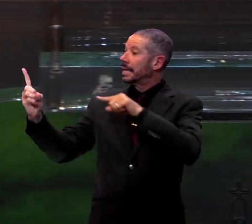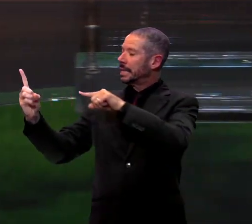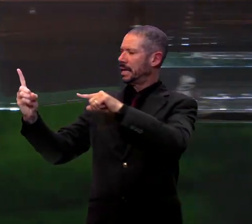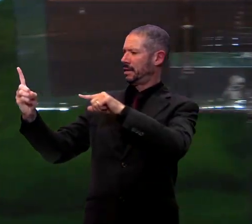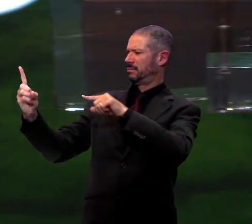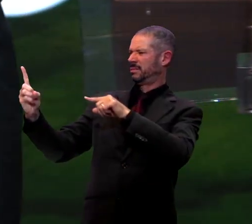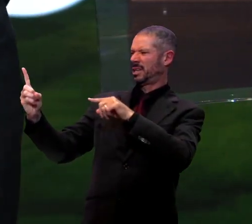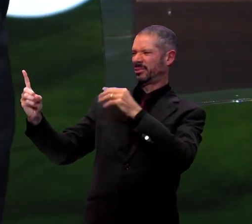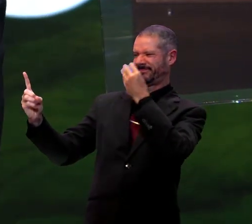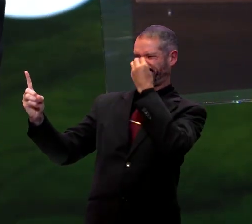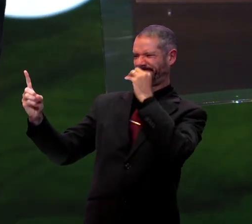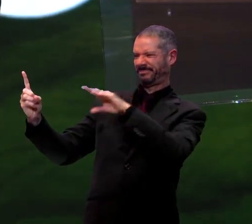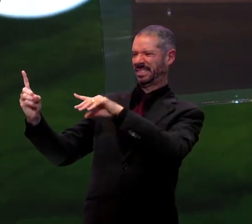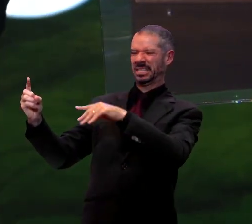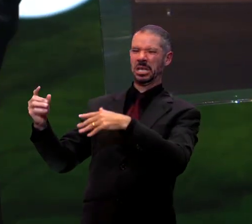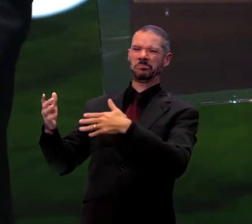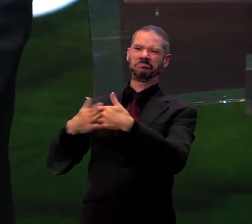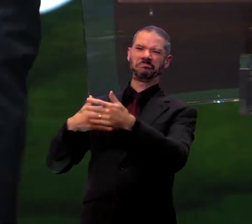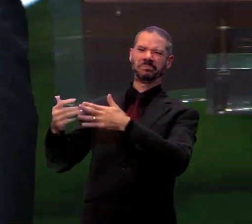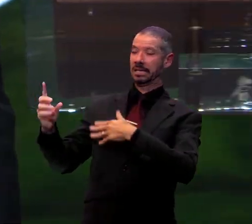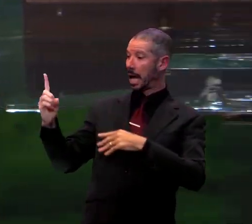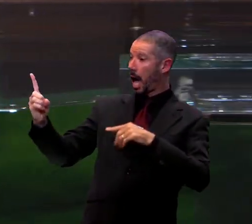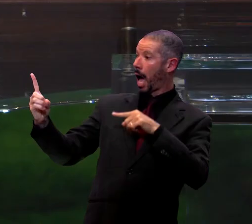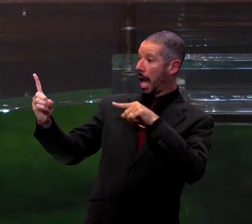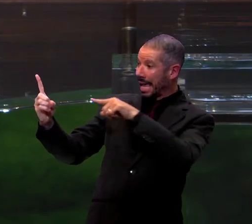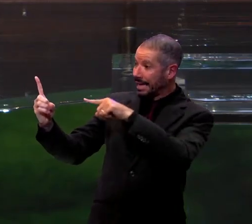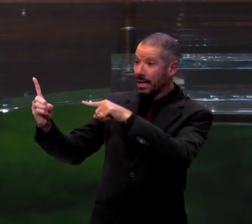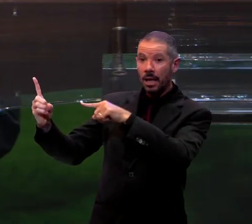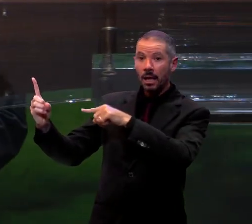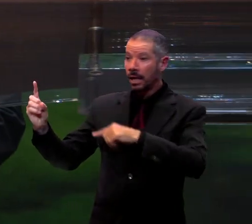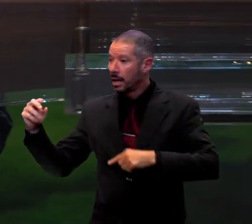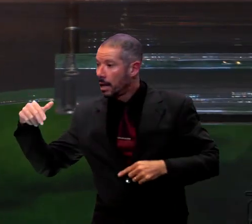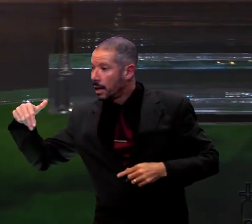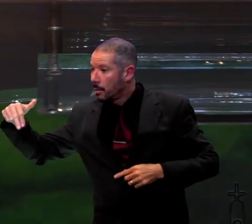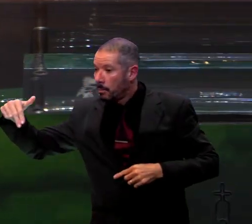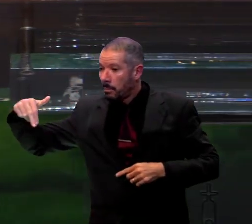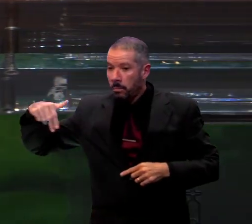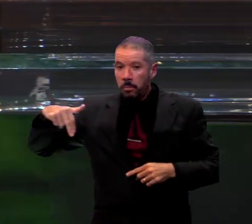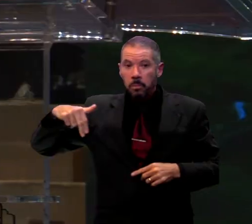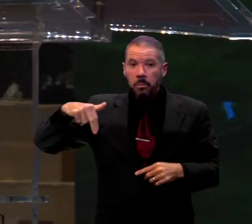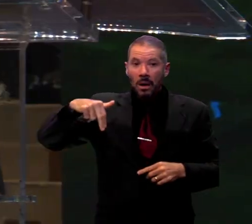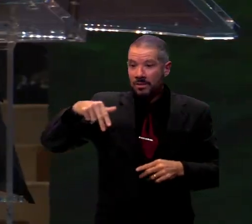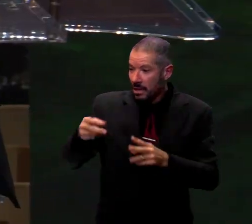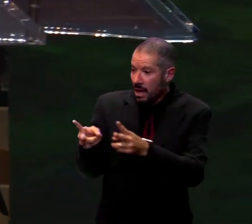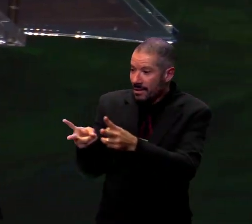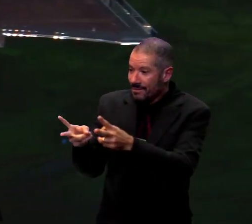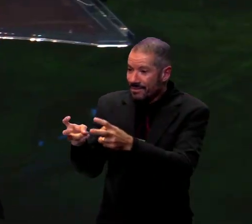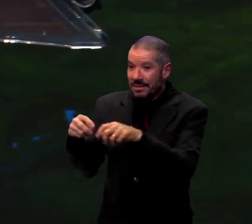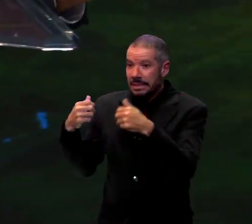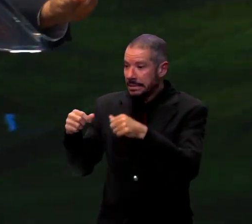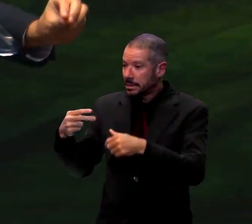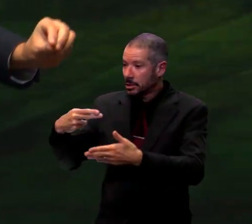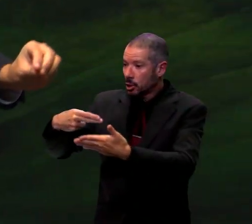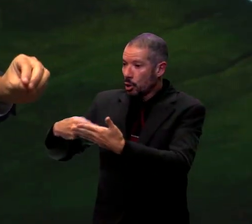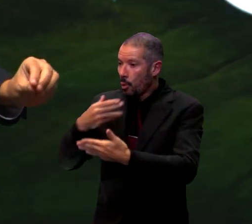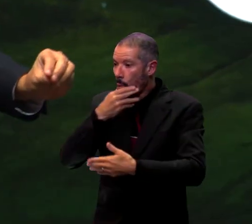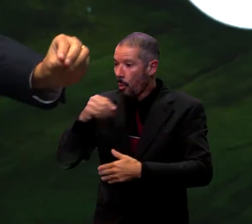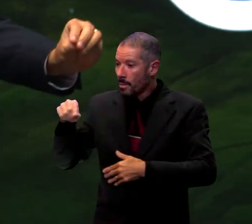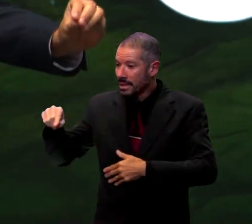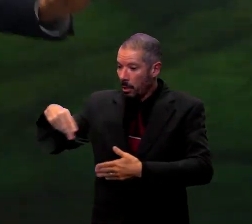espera nada dele? É ele mesmo. Ele passa pelo caminho, ele vê a necessidade daquele